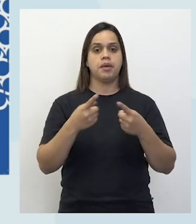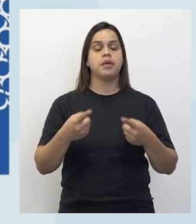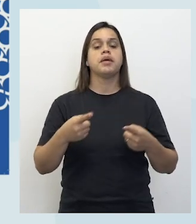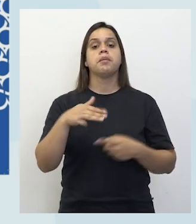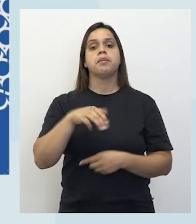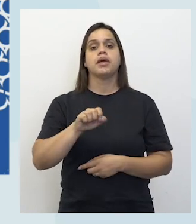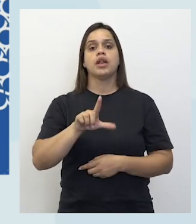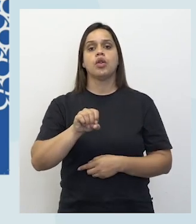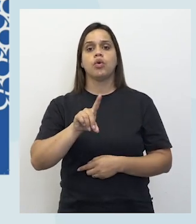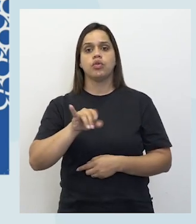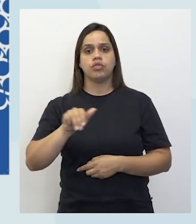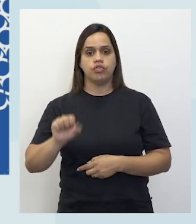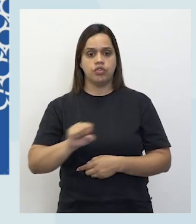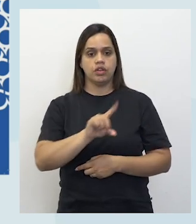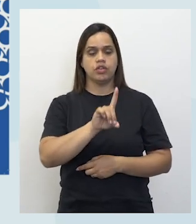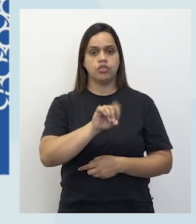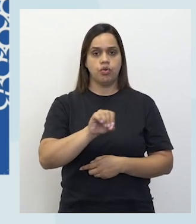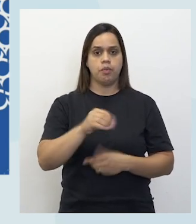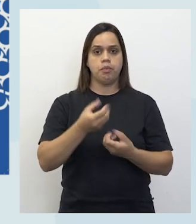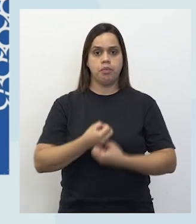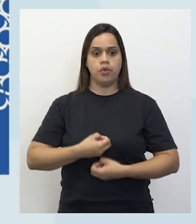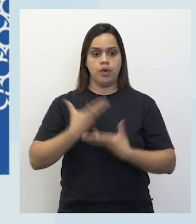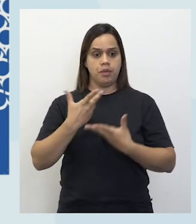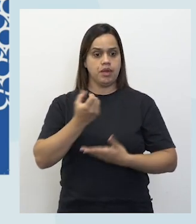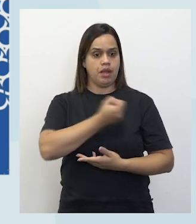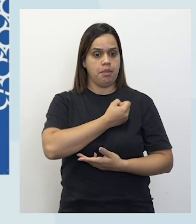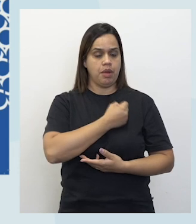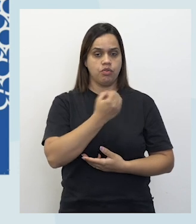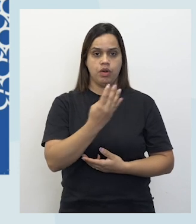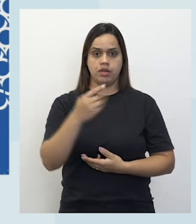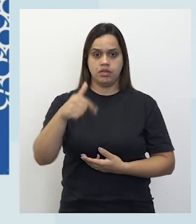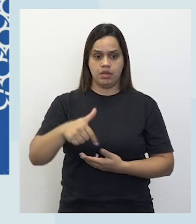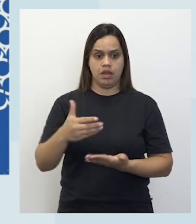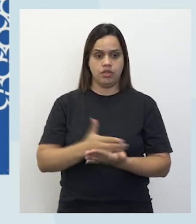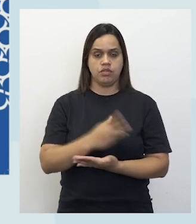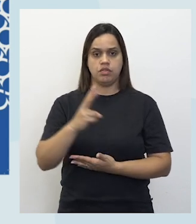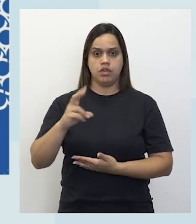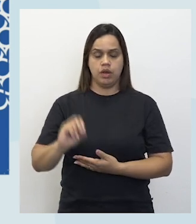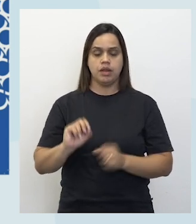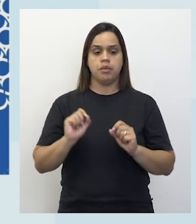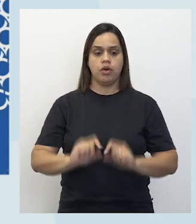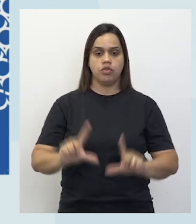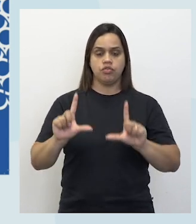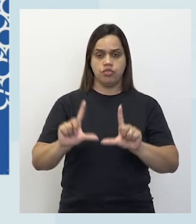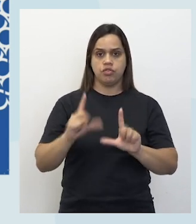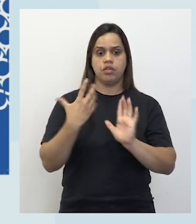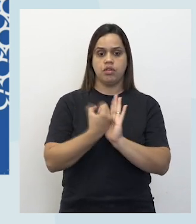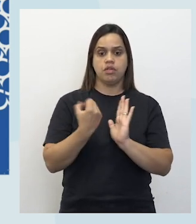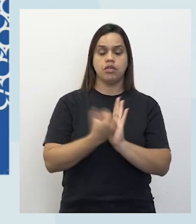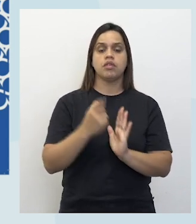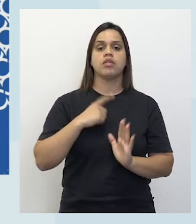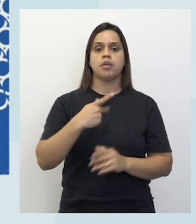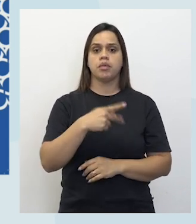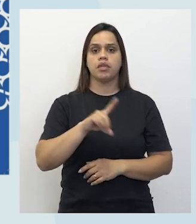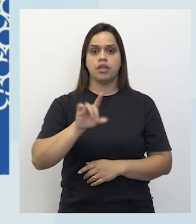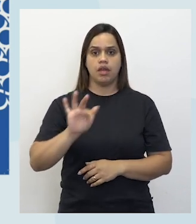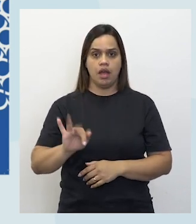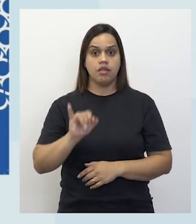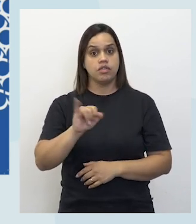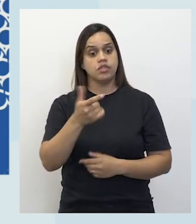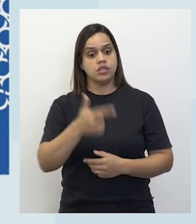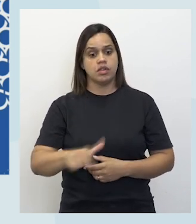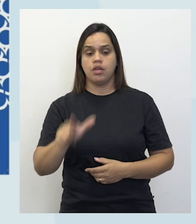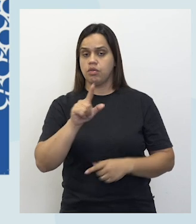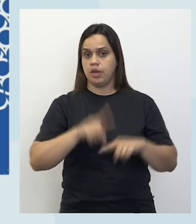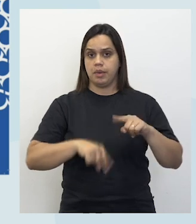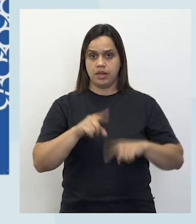que está aí nas páginas 47 e 50. Você pode baixar o QR Code aí, ter acesso ao PDF, caso você não tenha